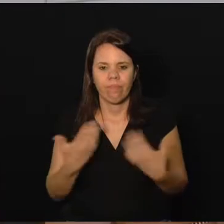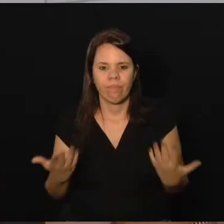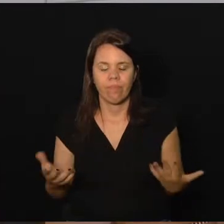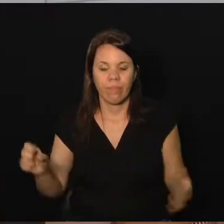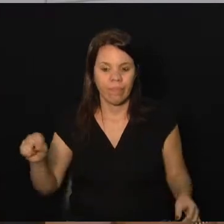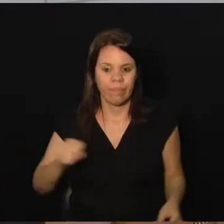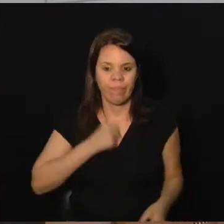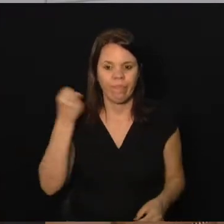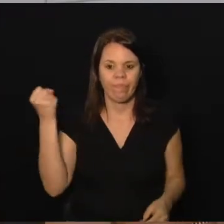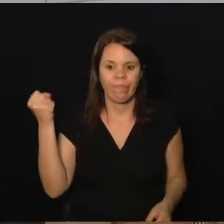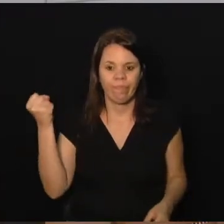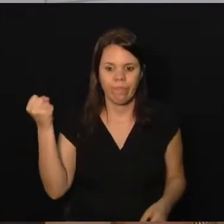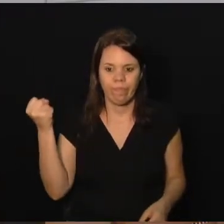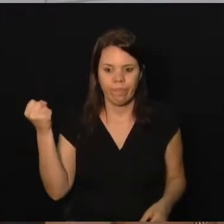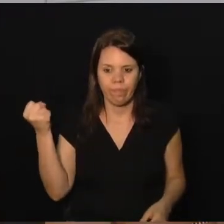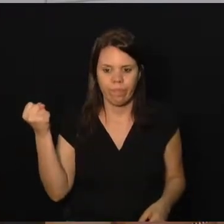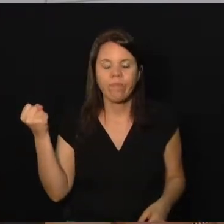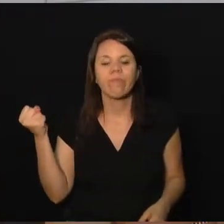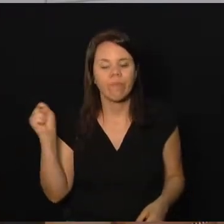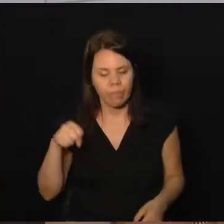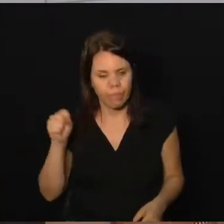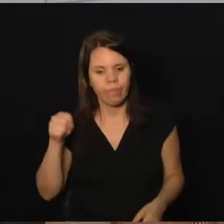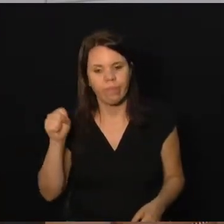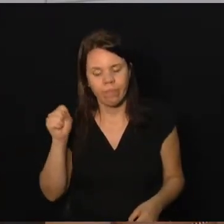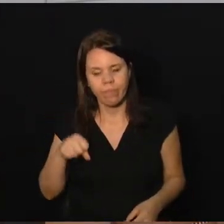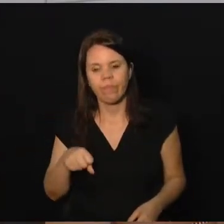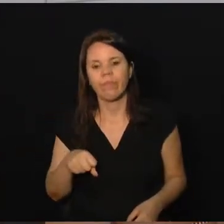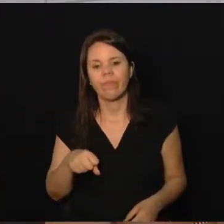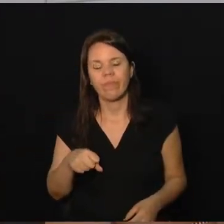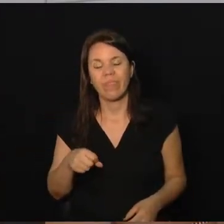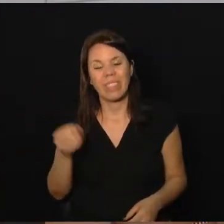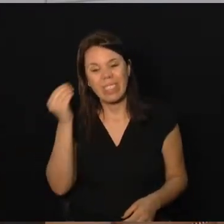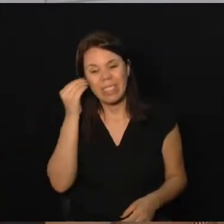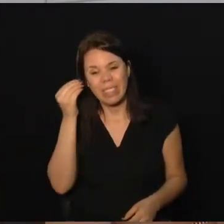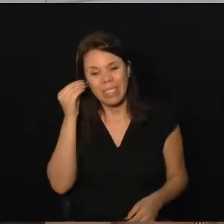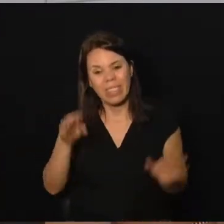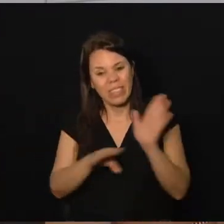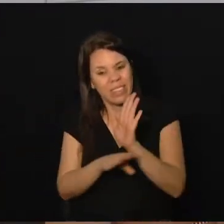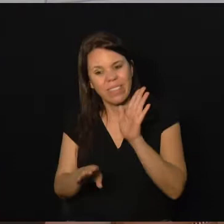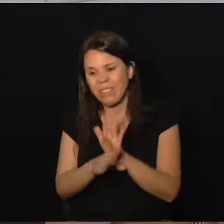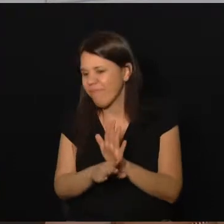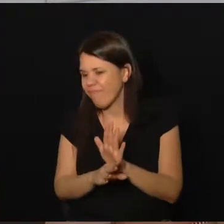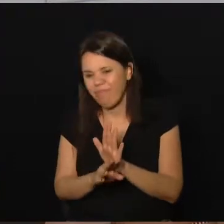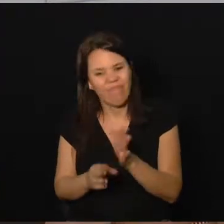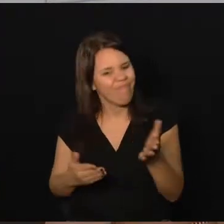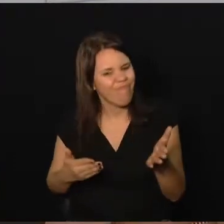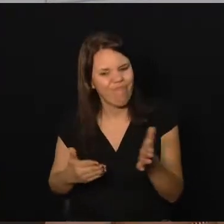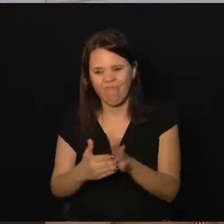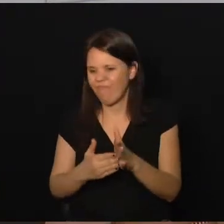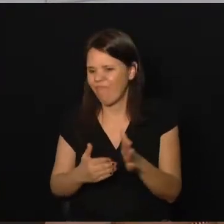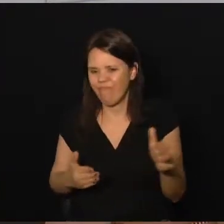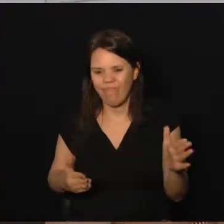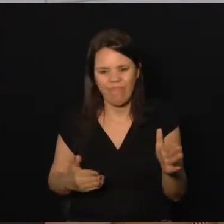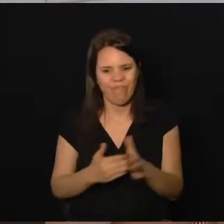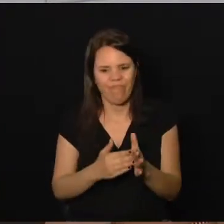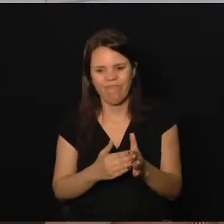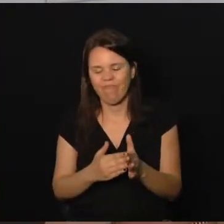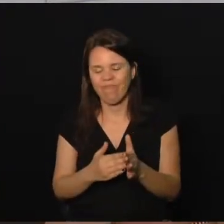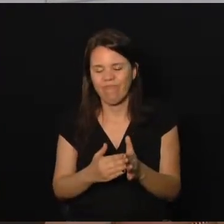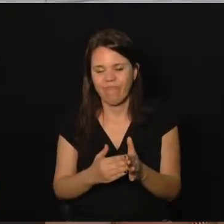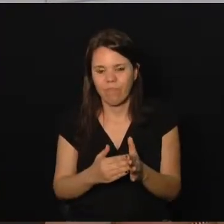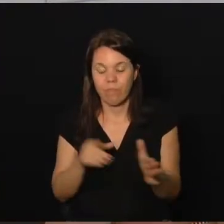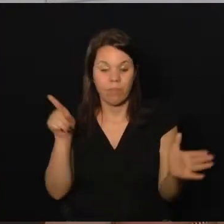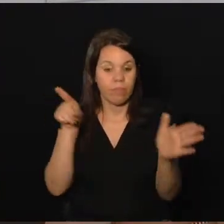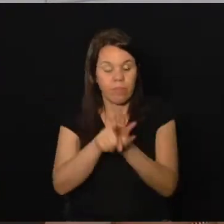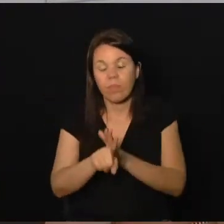raiva, dá raiva mesmo, porque você está tentando ajudar e a coisa não funciona. Mas aí uma pergunta aqui que